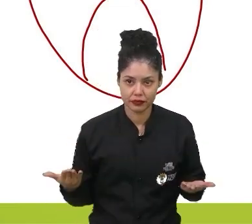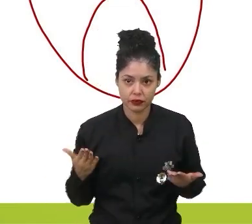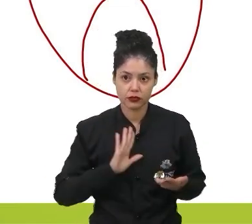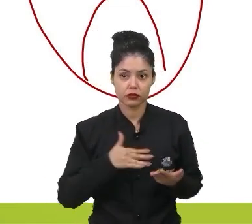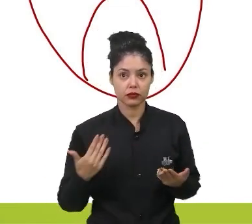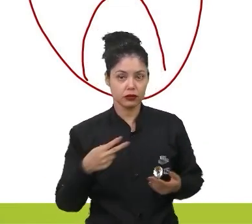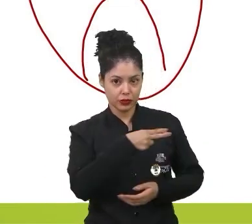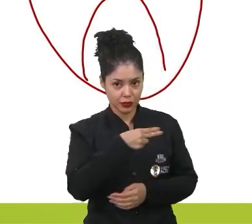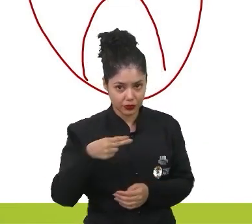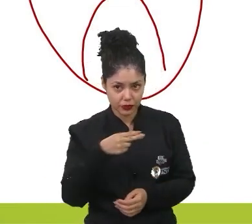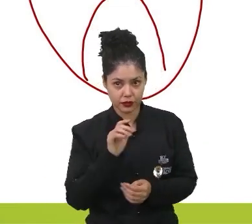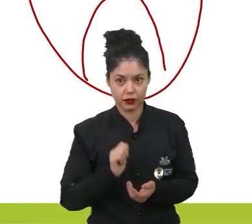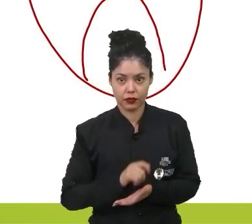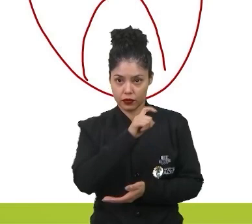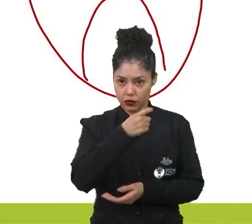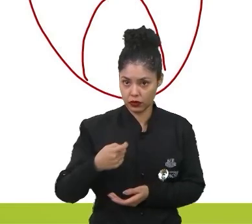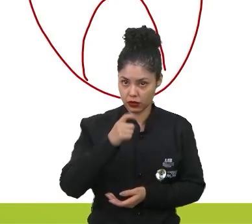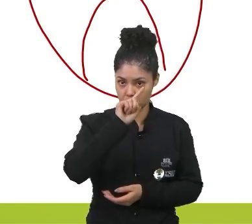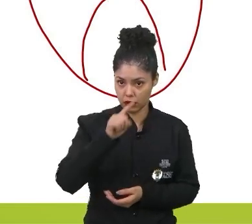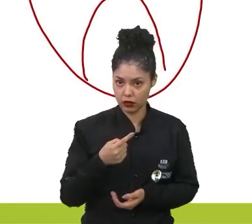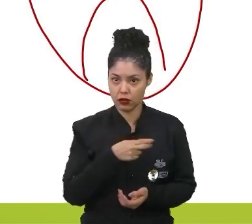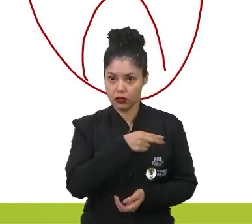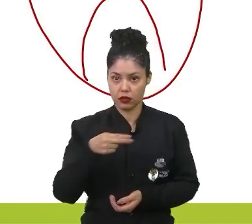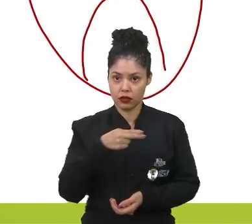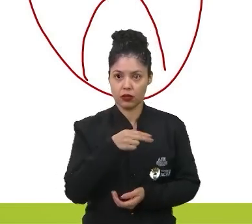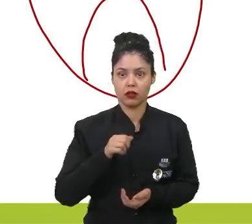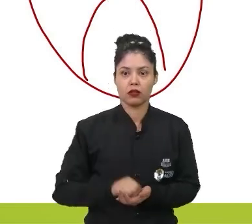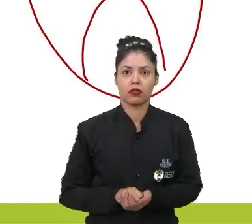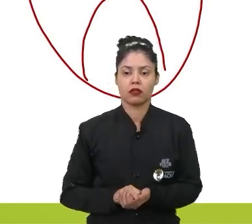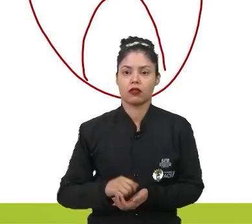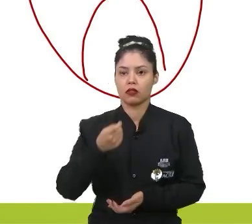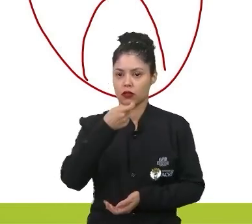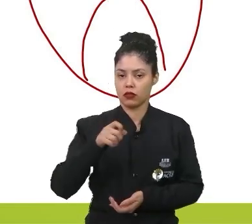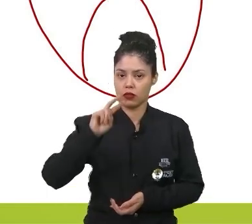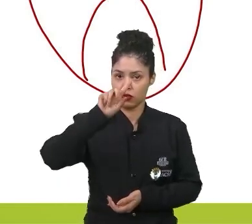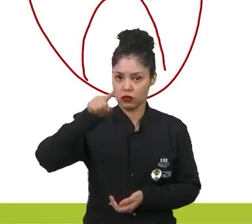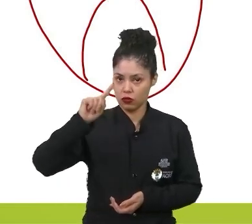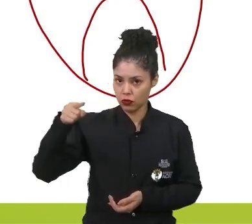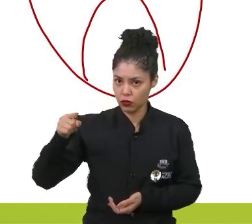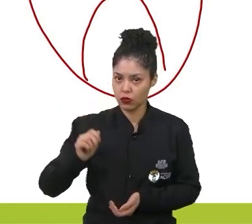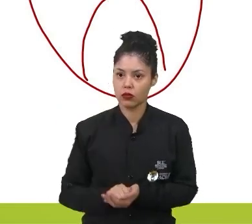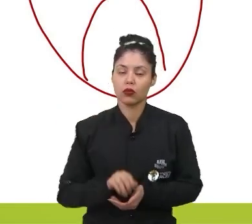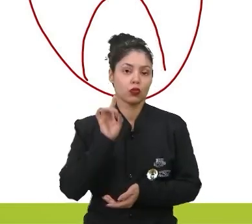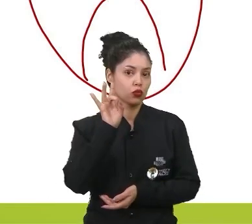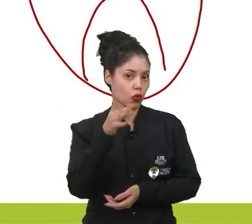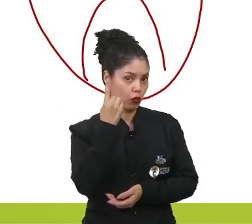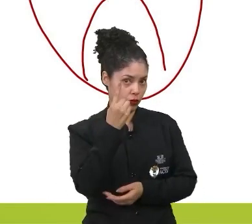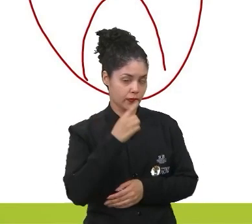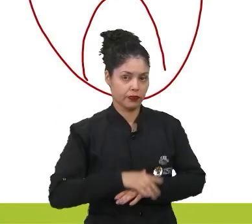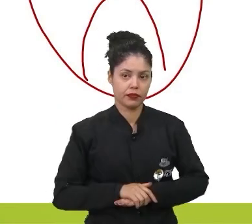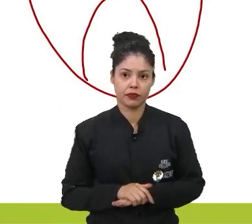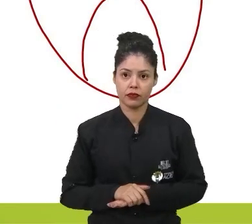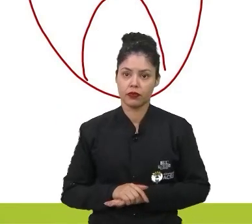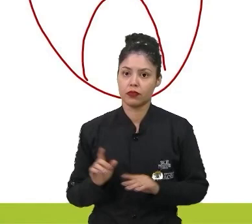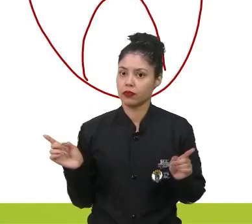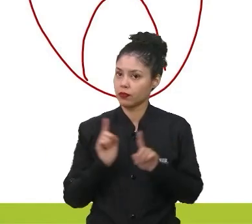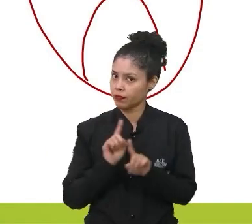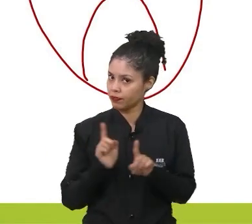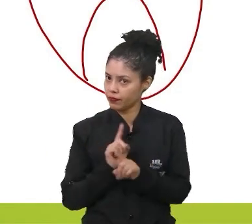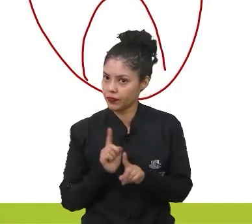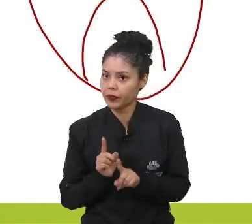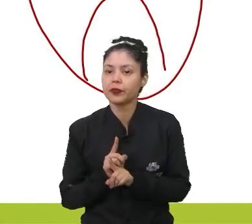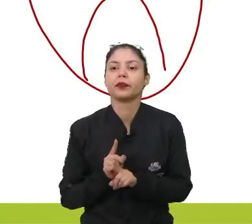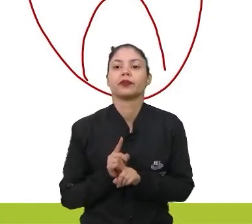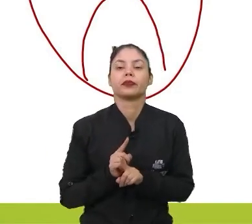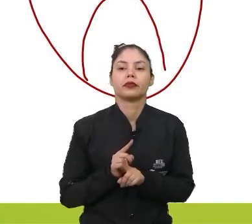delta é igual, o x' é igual a x duas linhas. Isso quer dizer que ele tocaria apenas uma vez. Não é o caso,